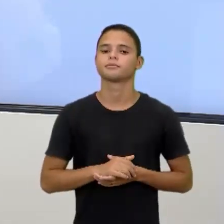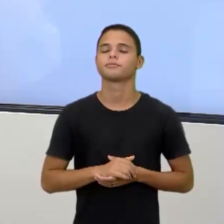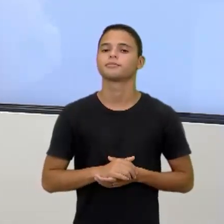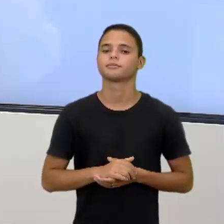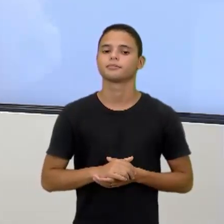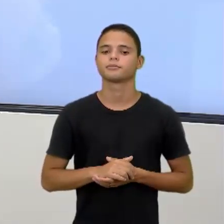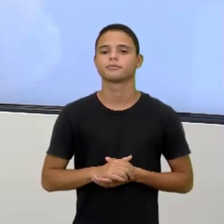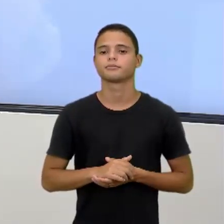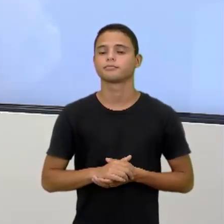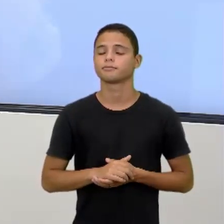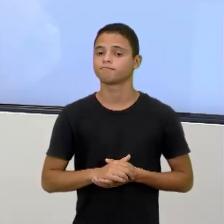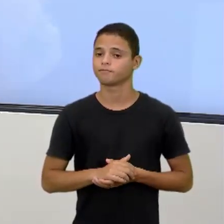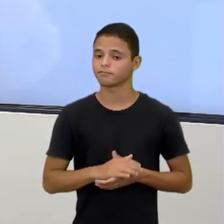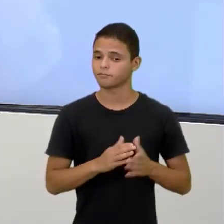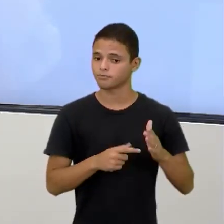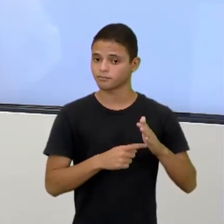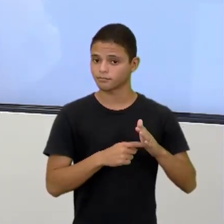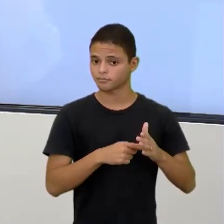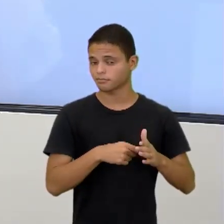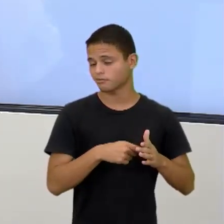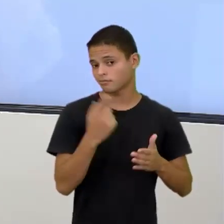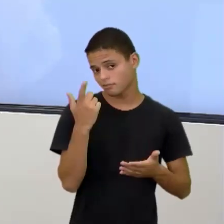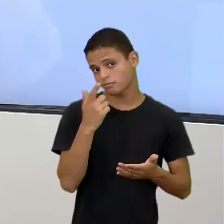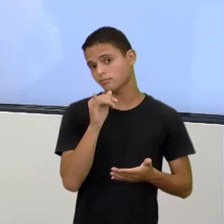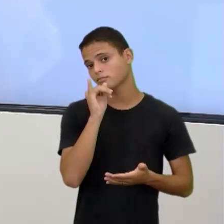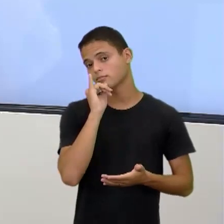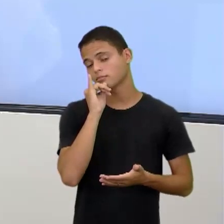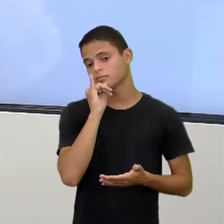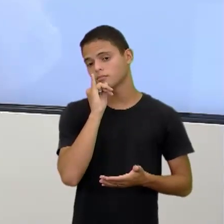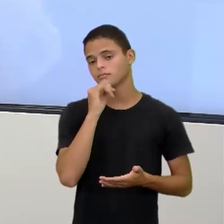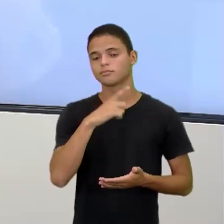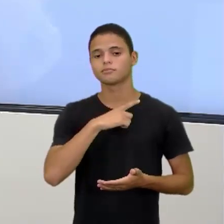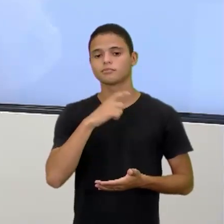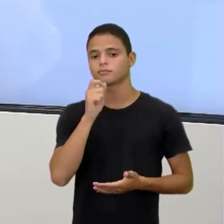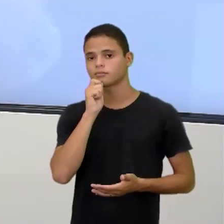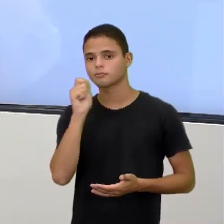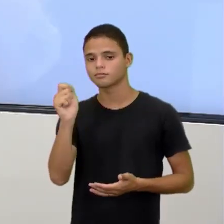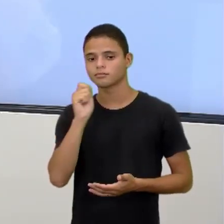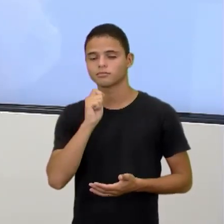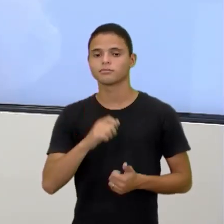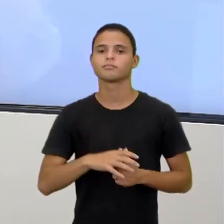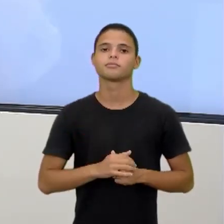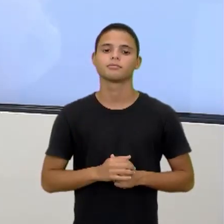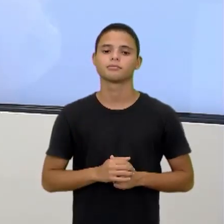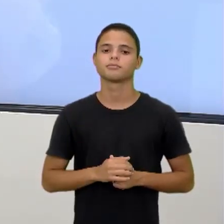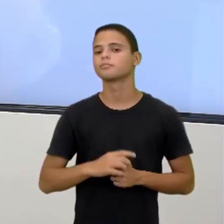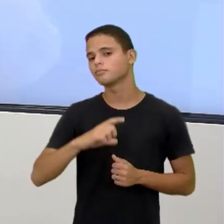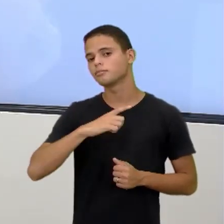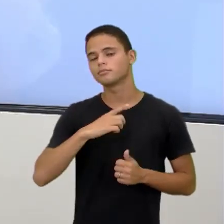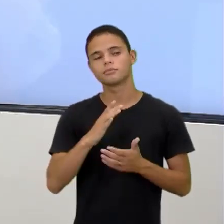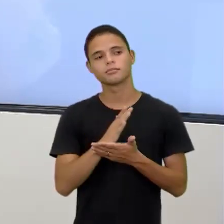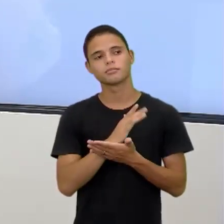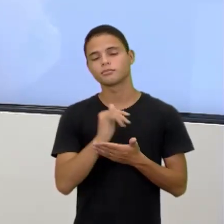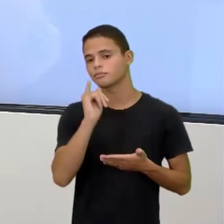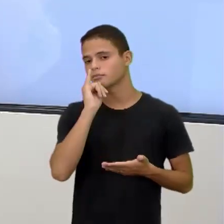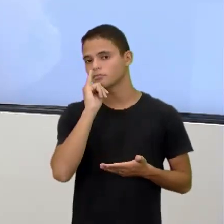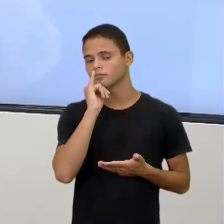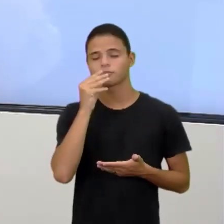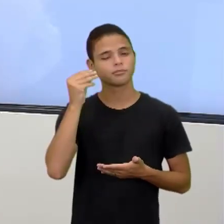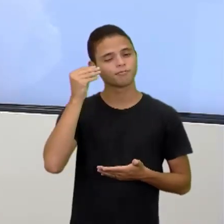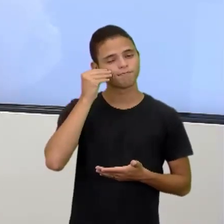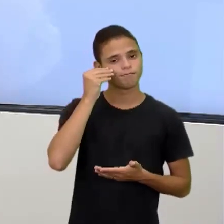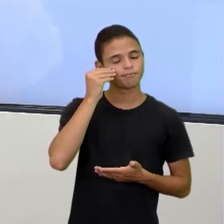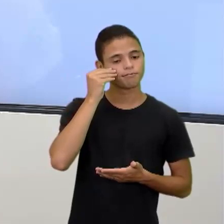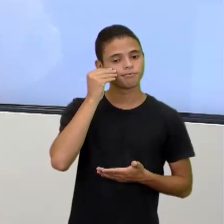um desses casos é a entrevista. Então a gente vai ter aqui orientação, vai ter uma situação de simulação